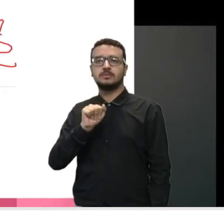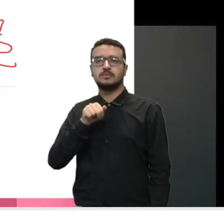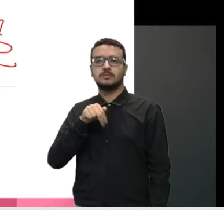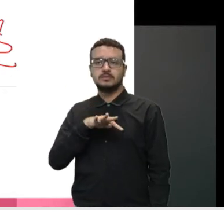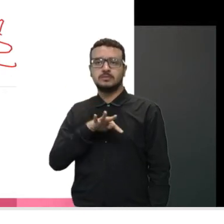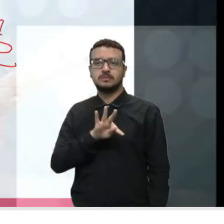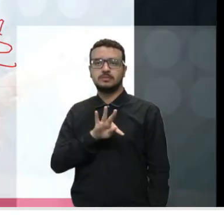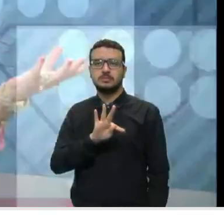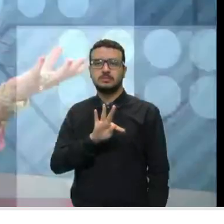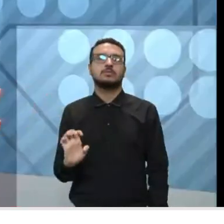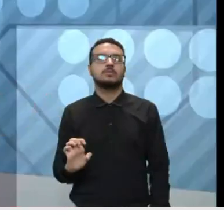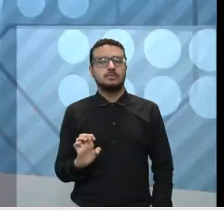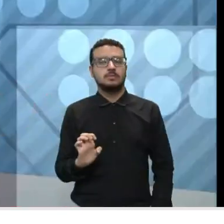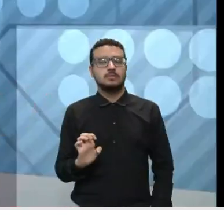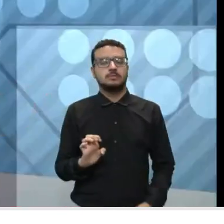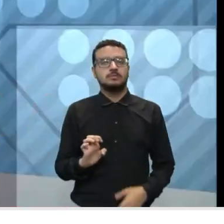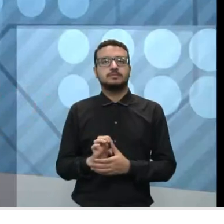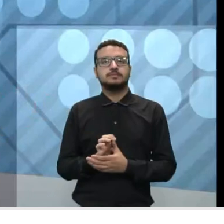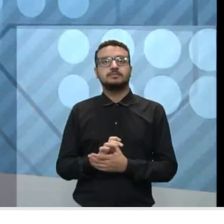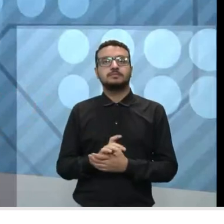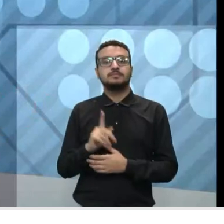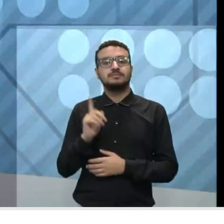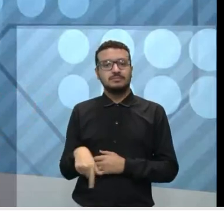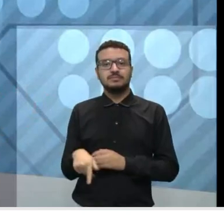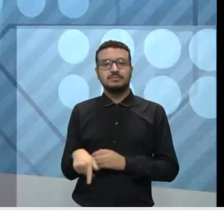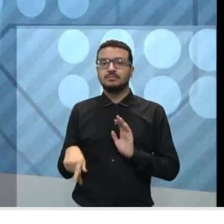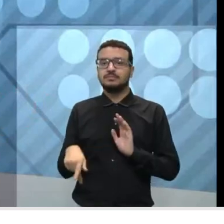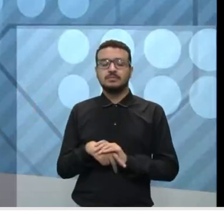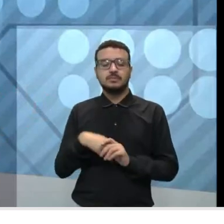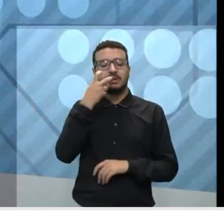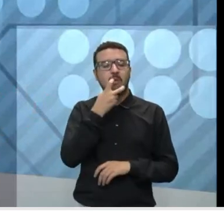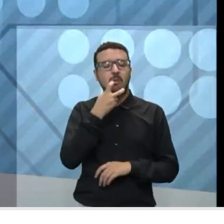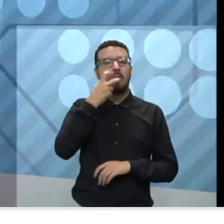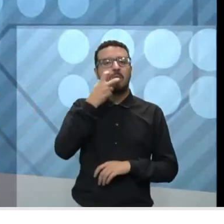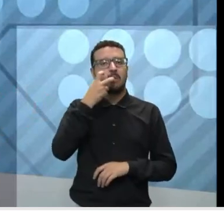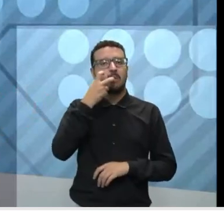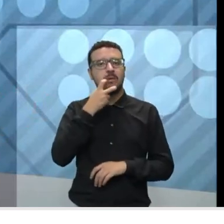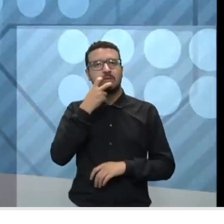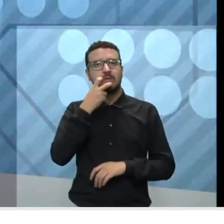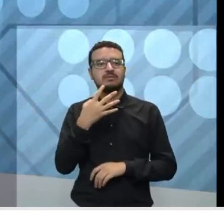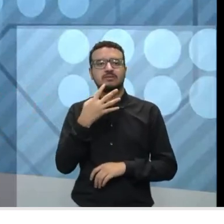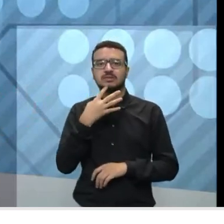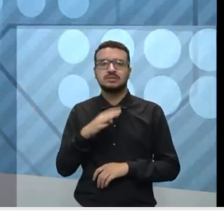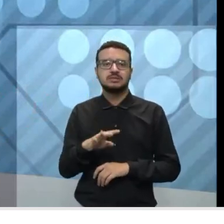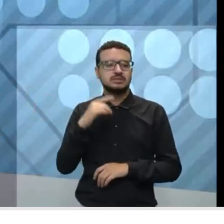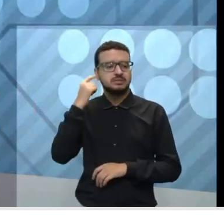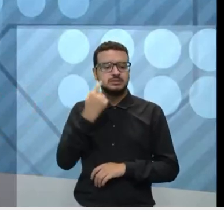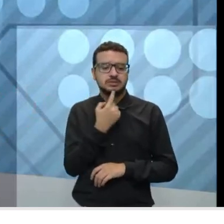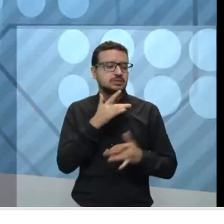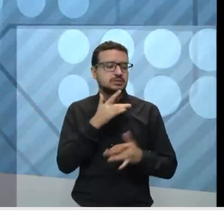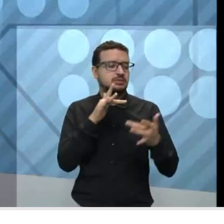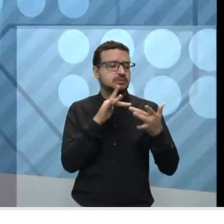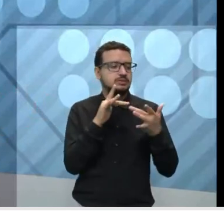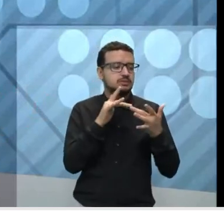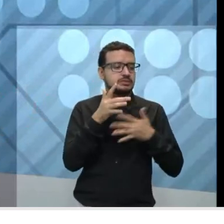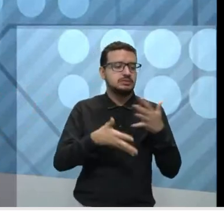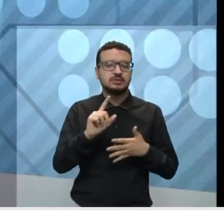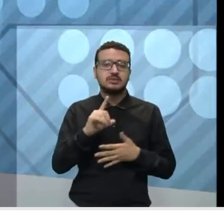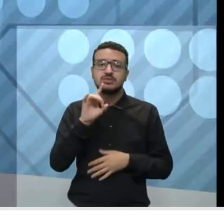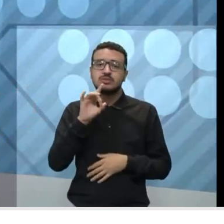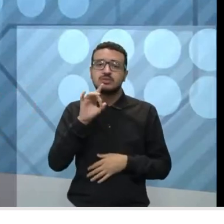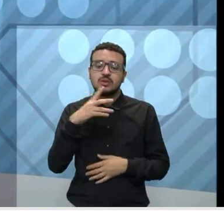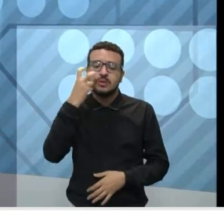com surdos, não têm contato com a Libras, são somente oralizados, fazem leitura labial e preferem, né, não ter contato.